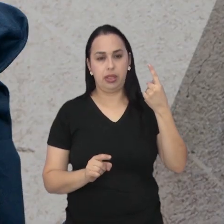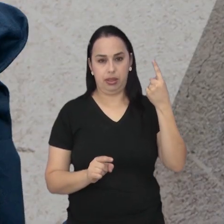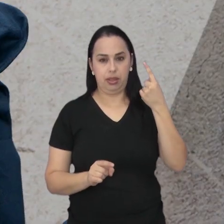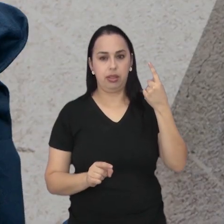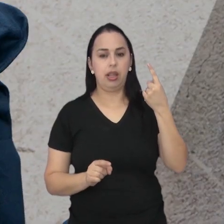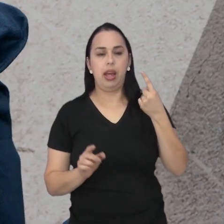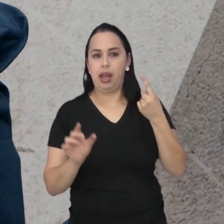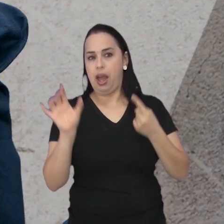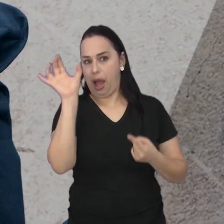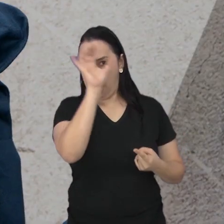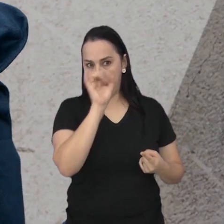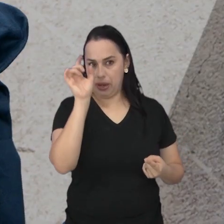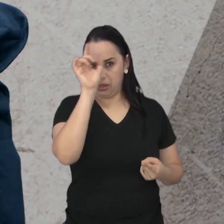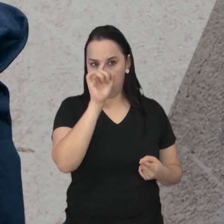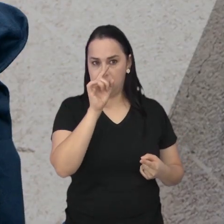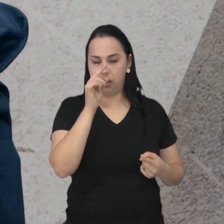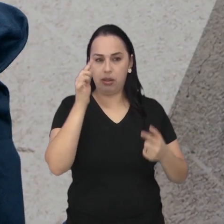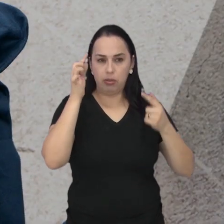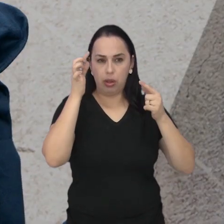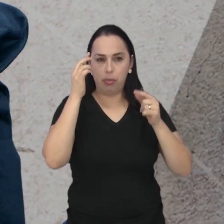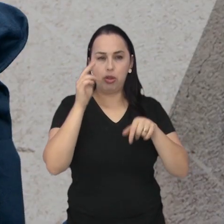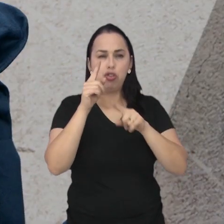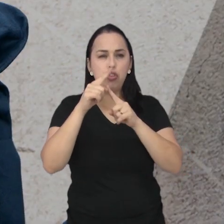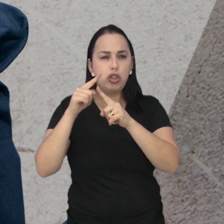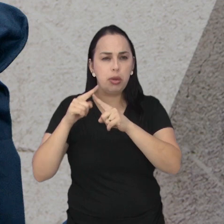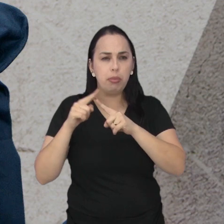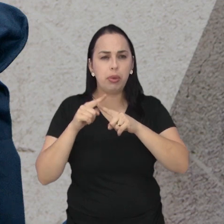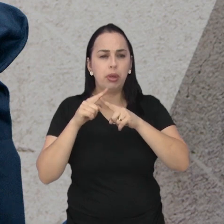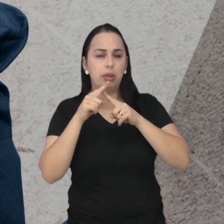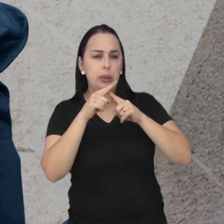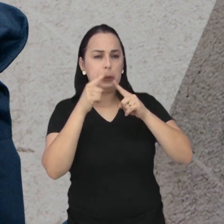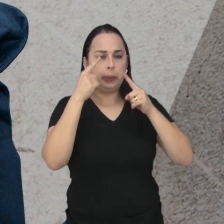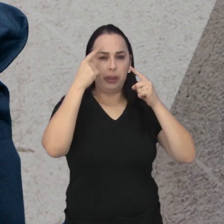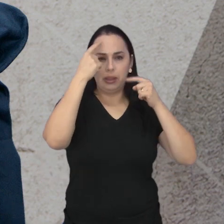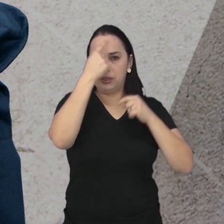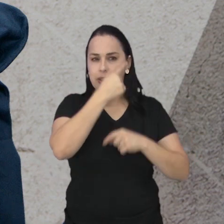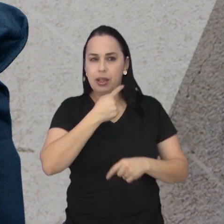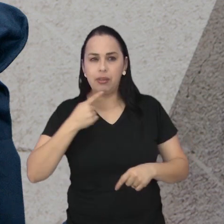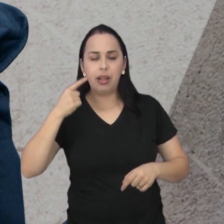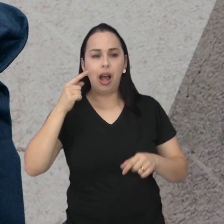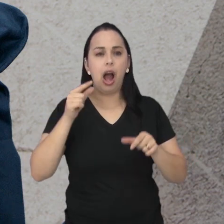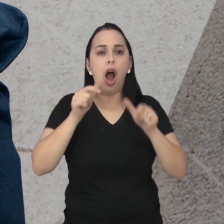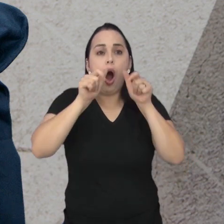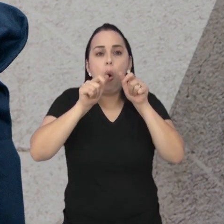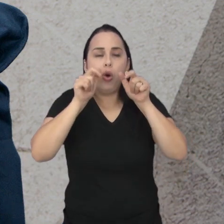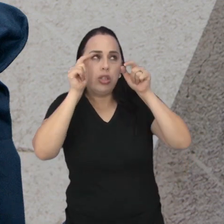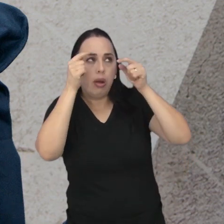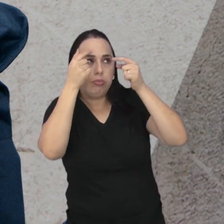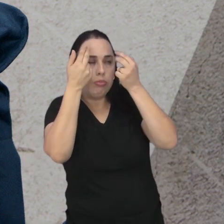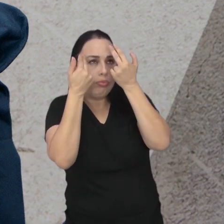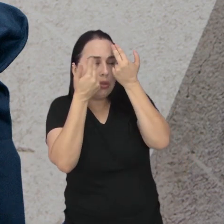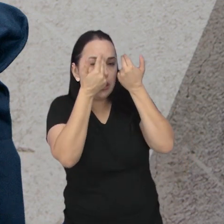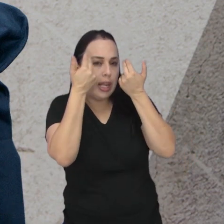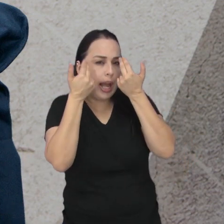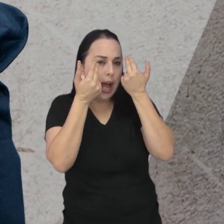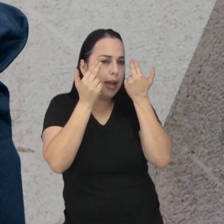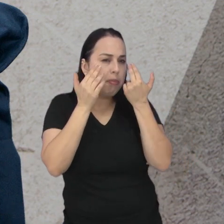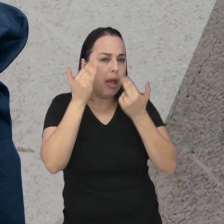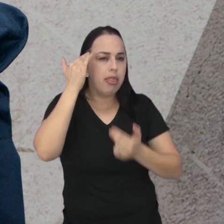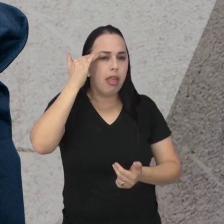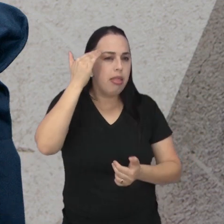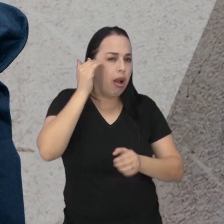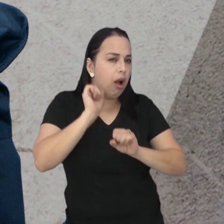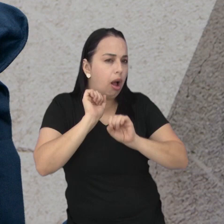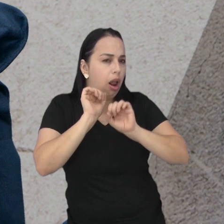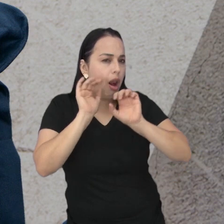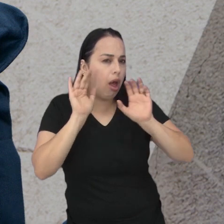abordada realmente é a fisiologia da pele. Você precisa estar entendendo onde é que você vai estar trabalhando. Para entender como que